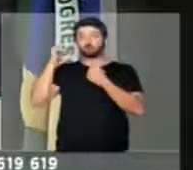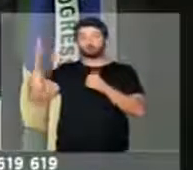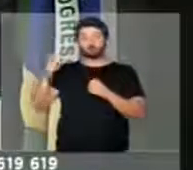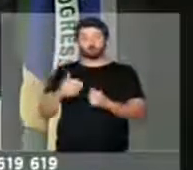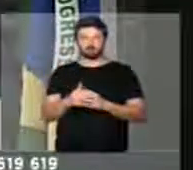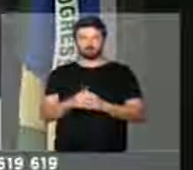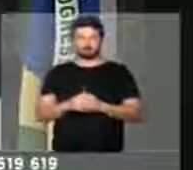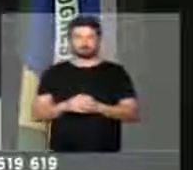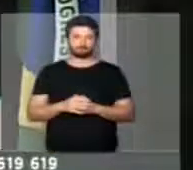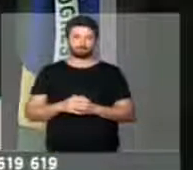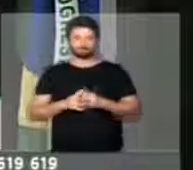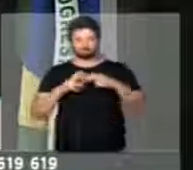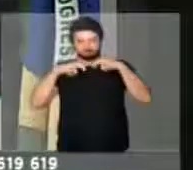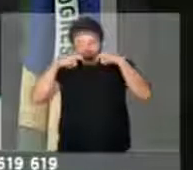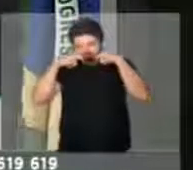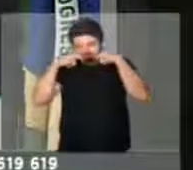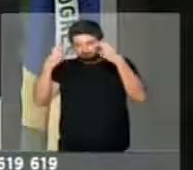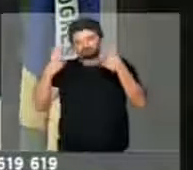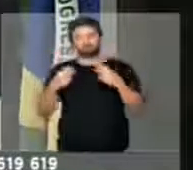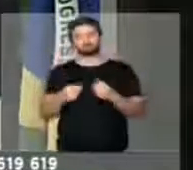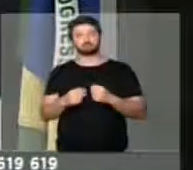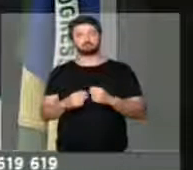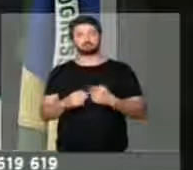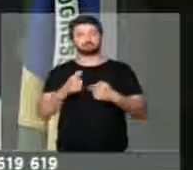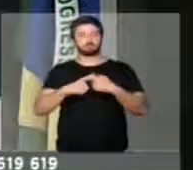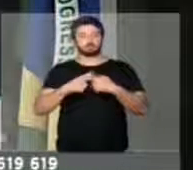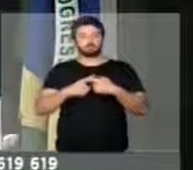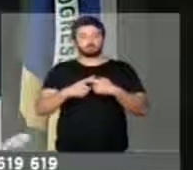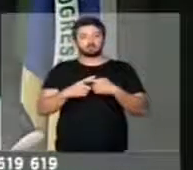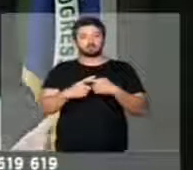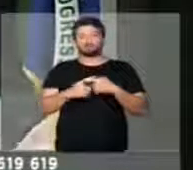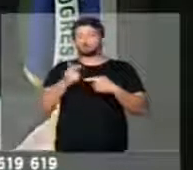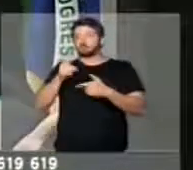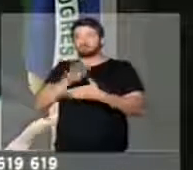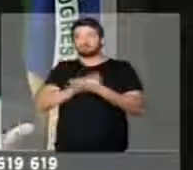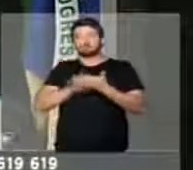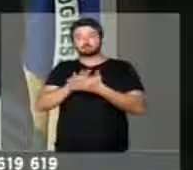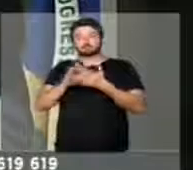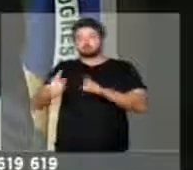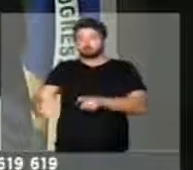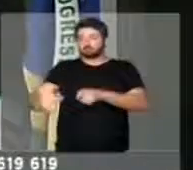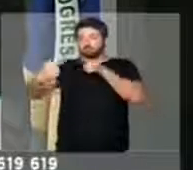casas, envergonhados, porque não podem sequer enfrentar